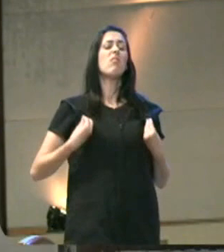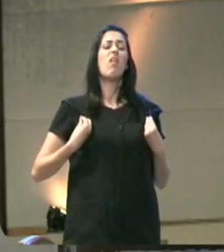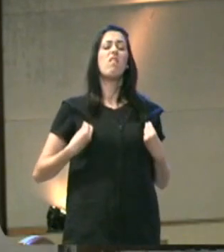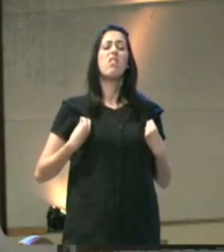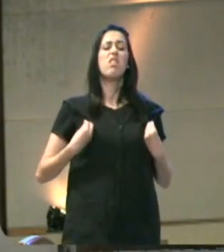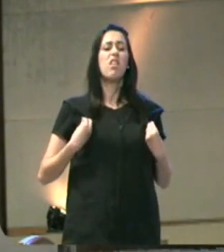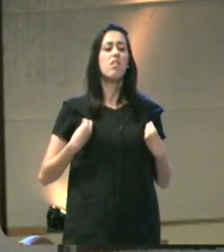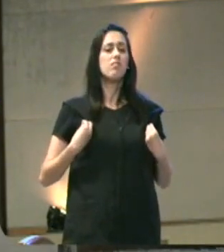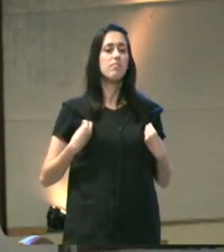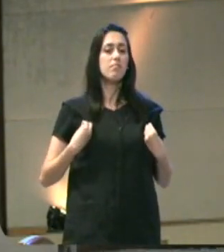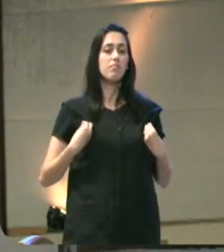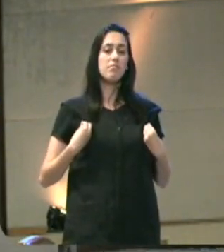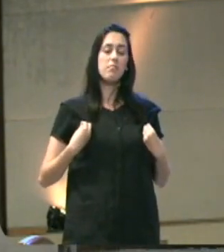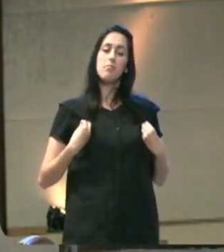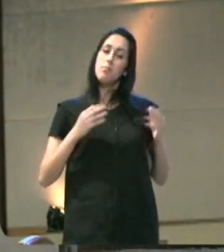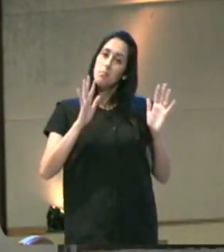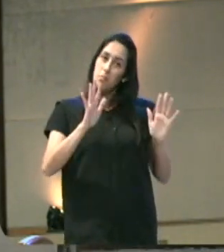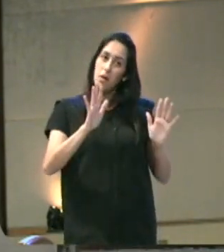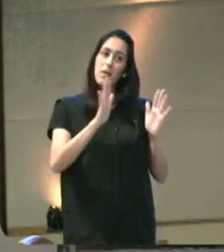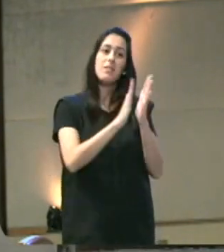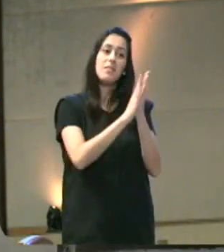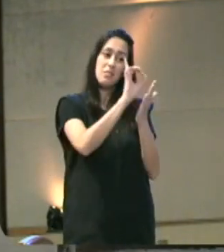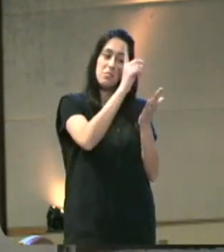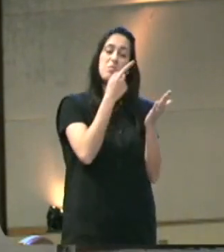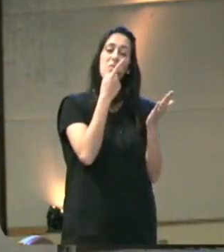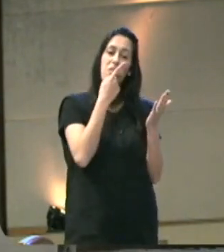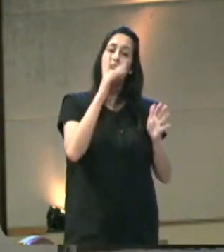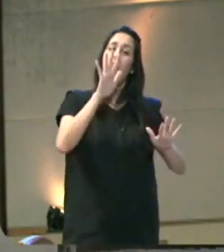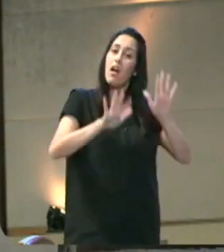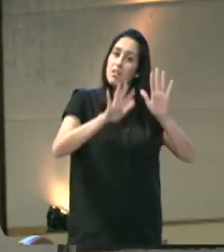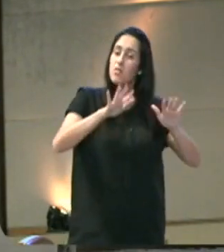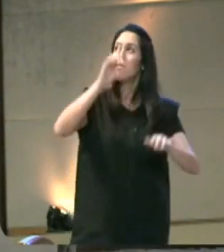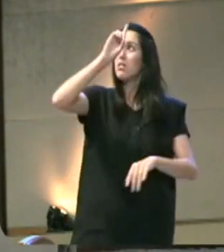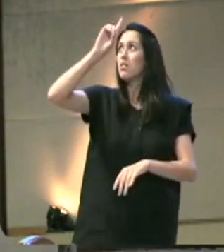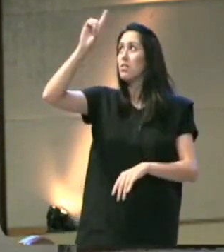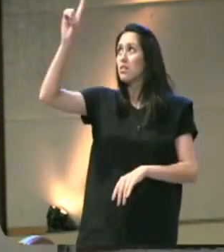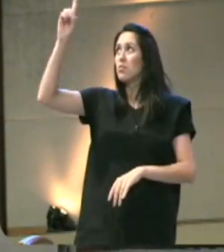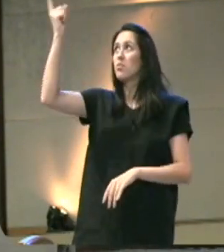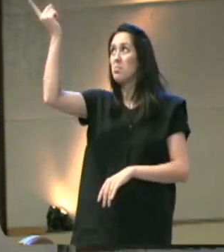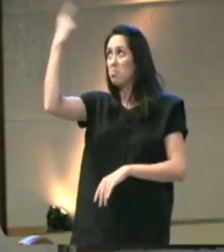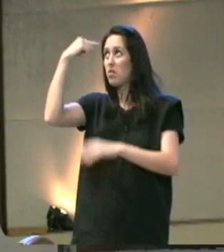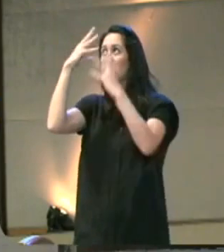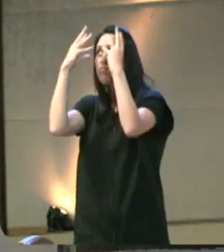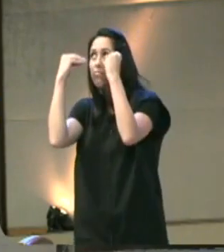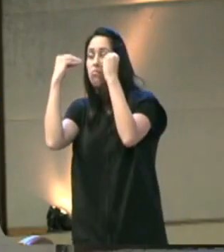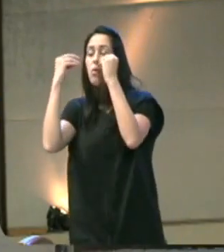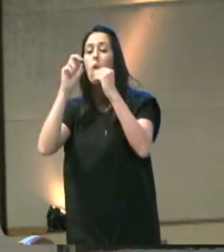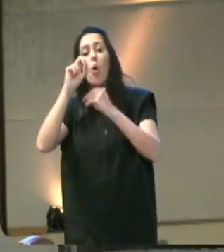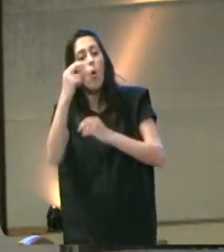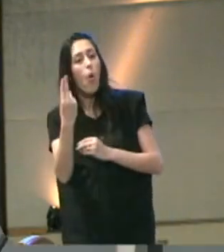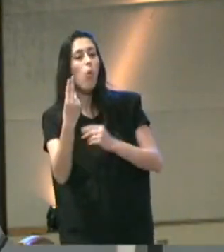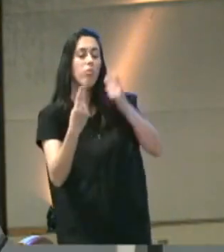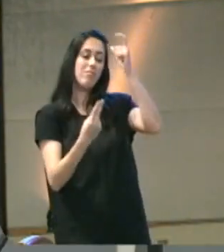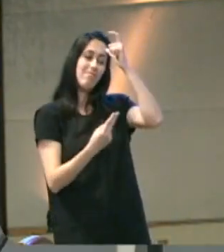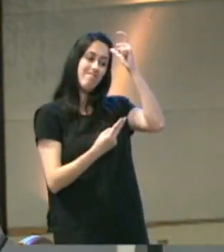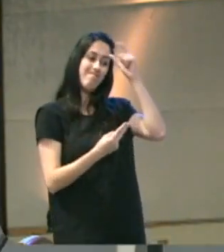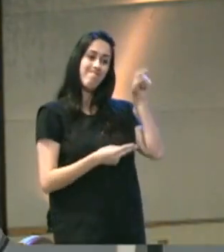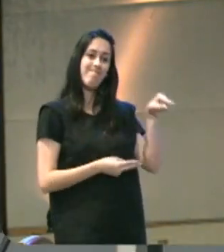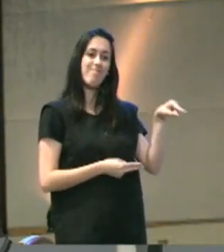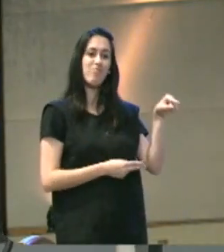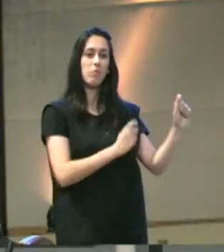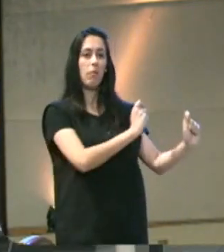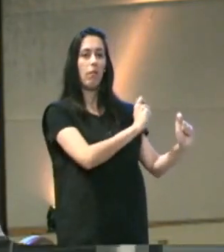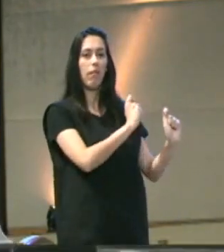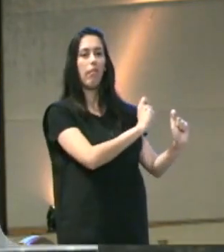que algumas vezes os nossos olhos são fechados por Satanás. Olha só o que a